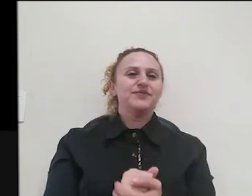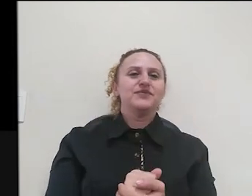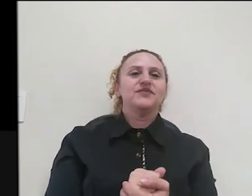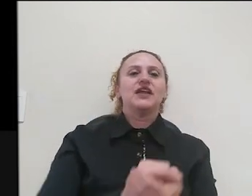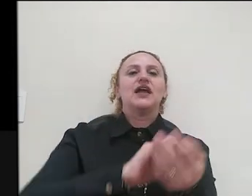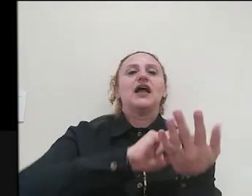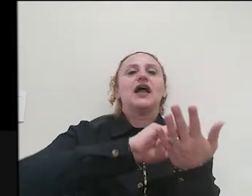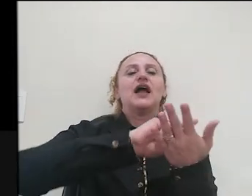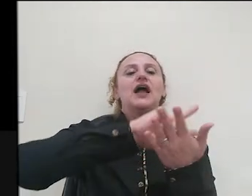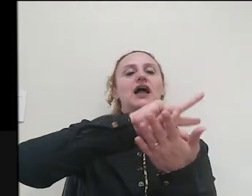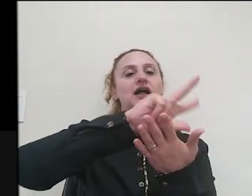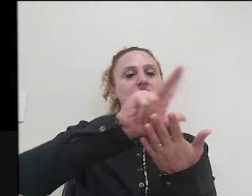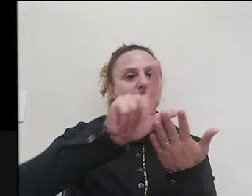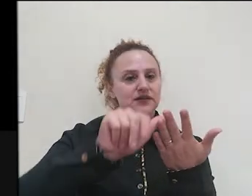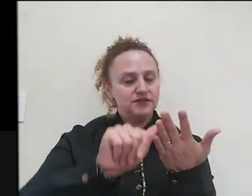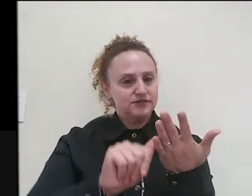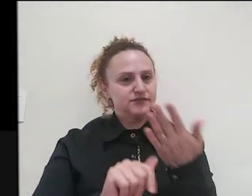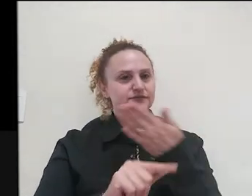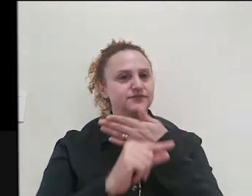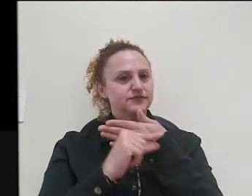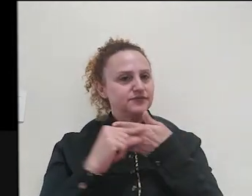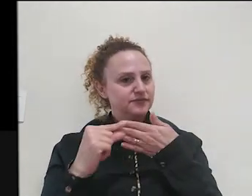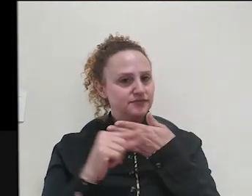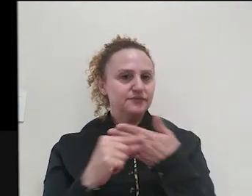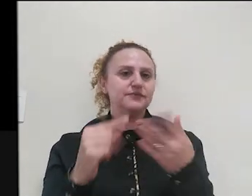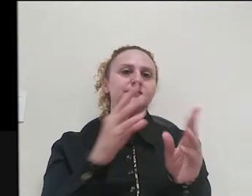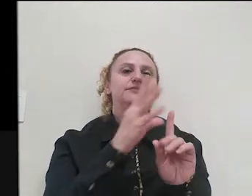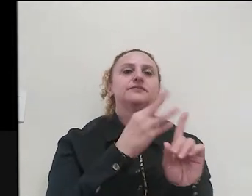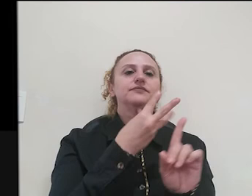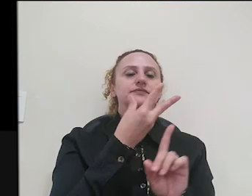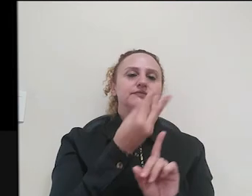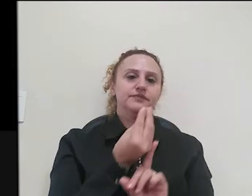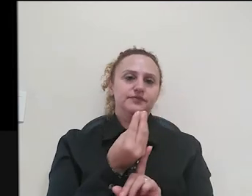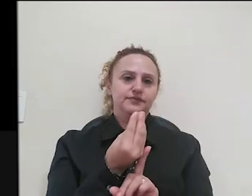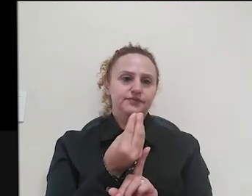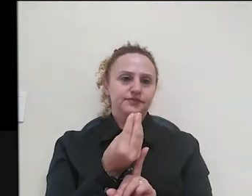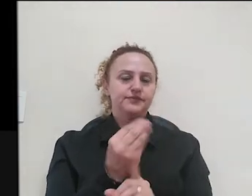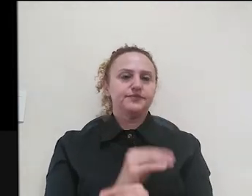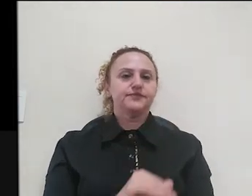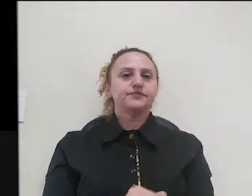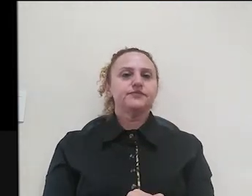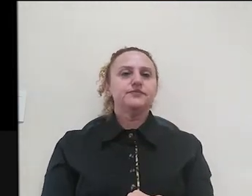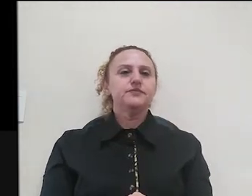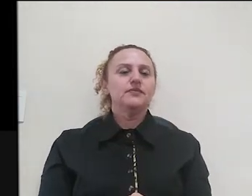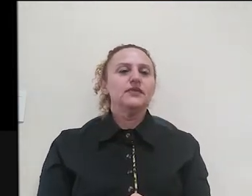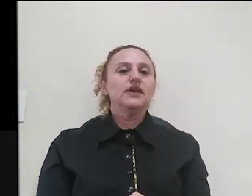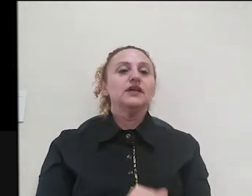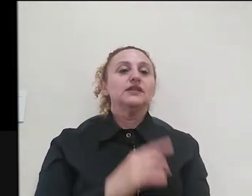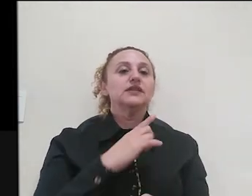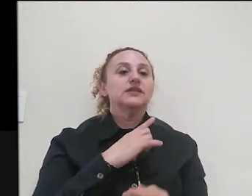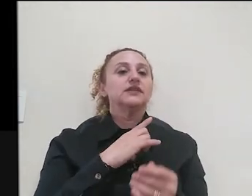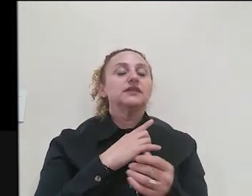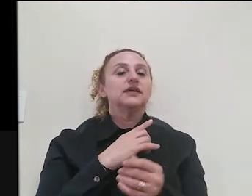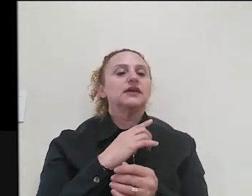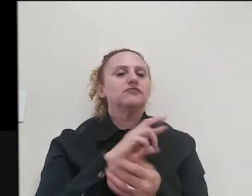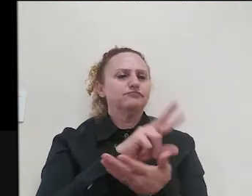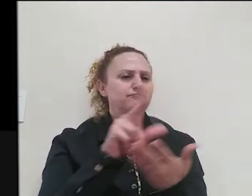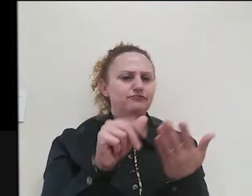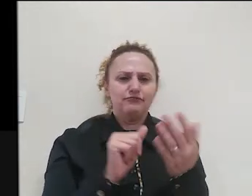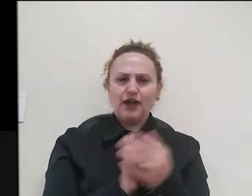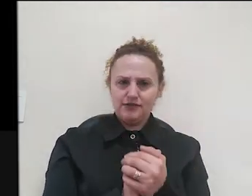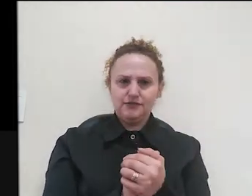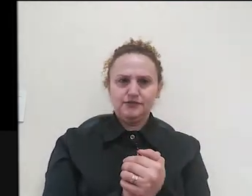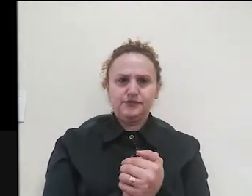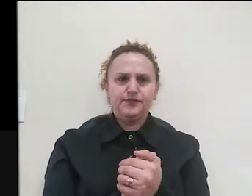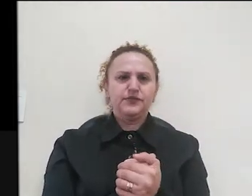No ensaio, Voltaire, Montesquieu e a Mary Wollstonecraft, como eu já falei para vocês. No teatro, figura do Molière, que vai